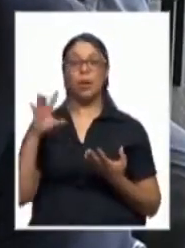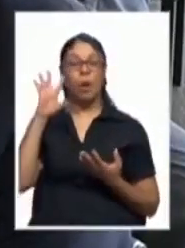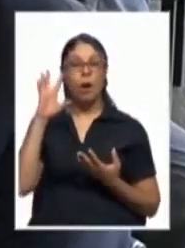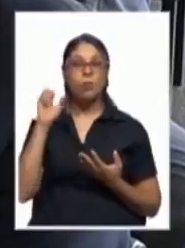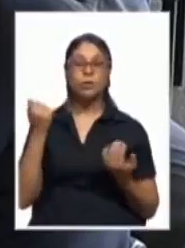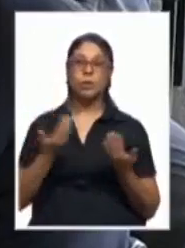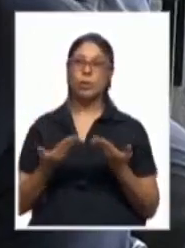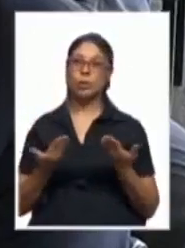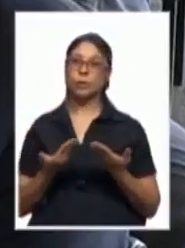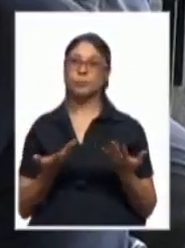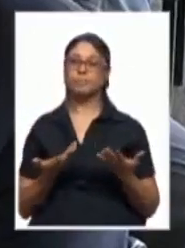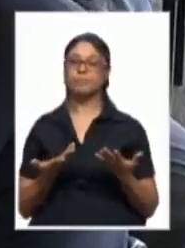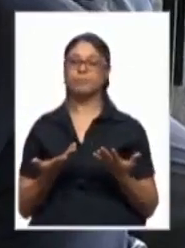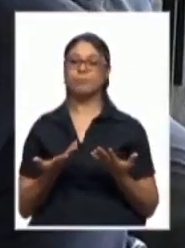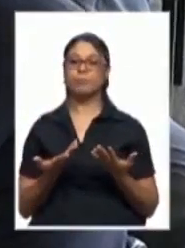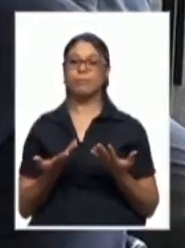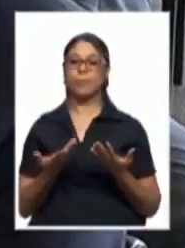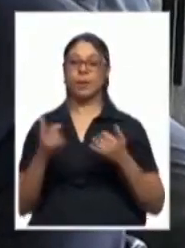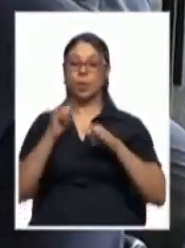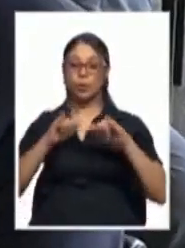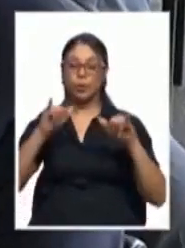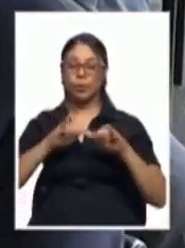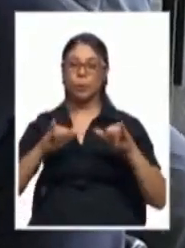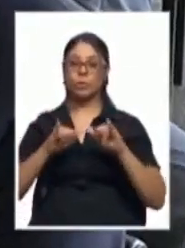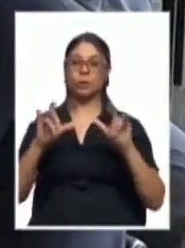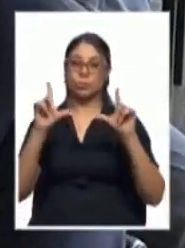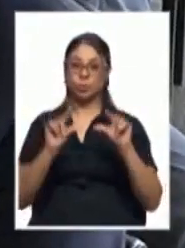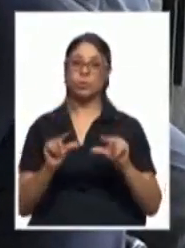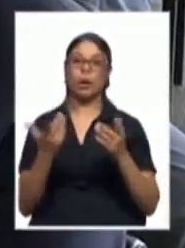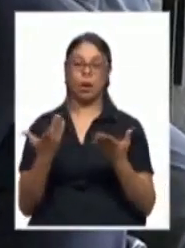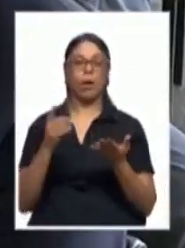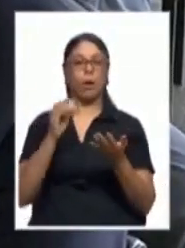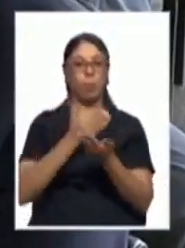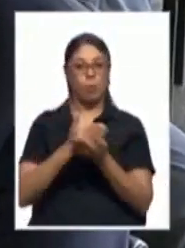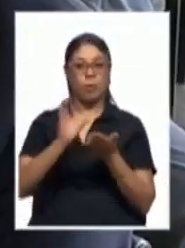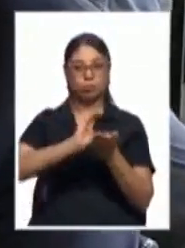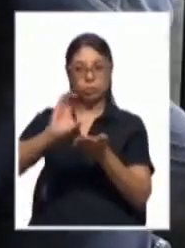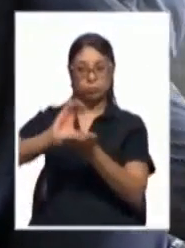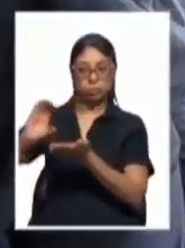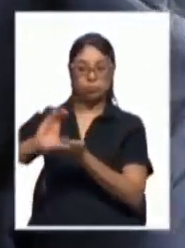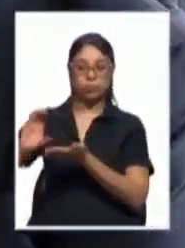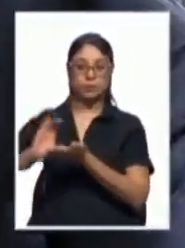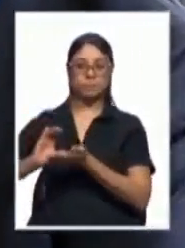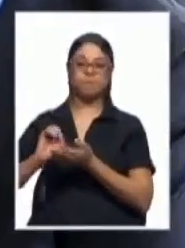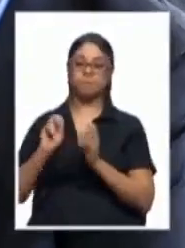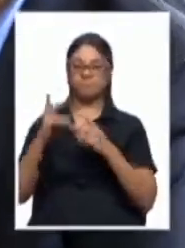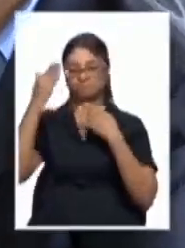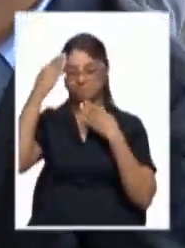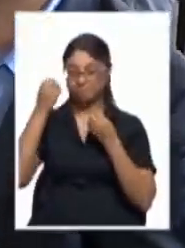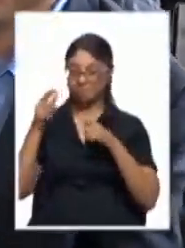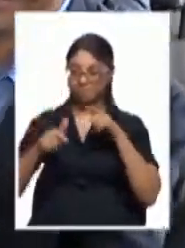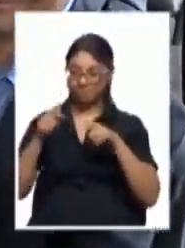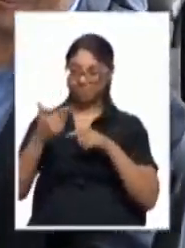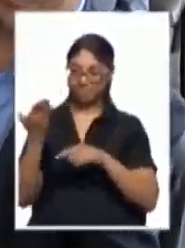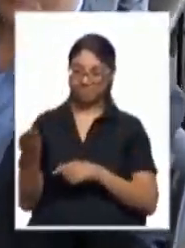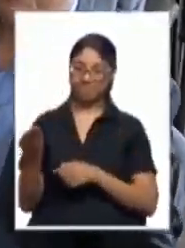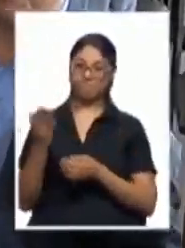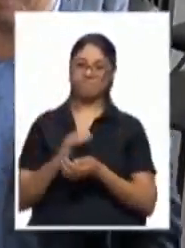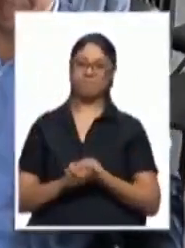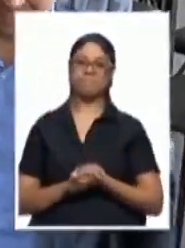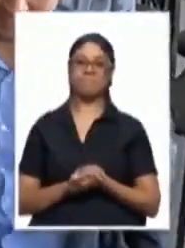quebra dessas informações, ele começa a repassar o que é nosso. Ok, muito obrigado, bom trabalho para o senhor, tá